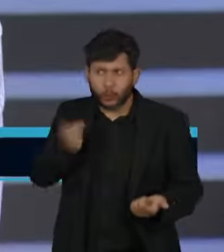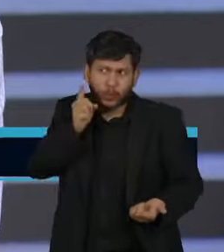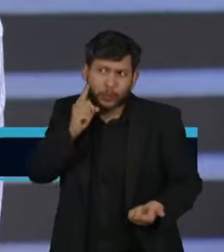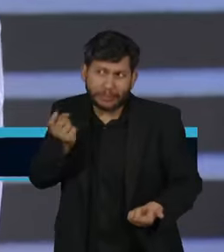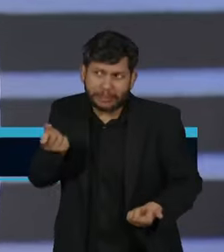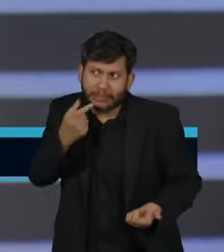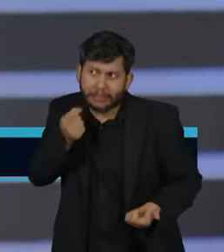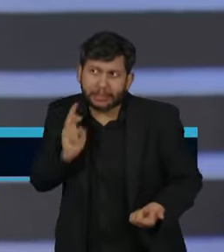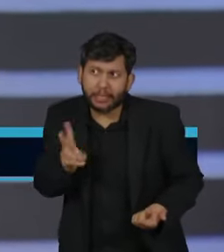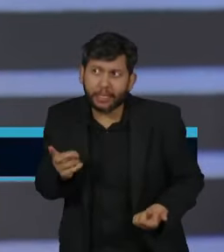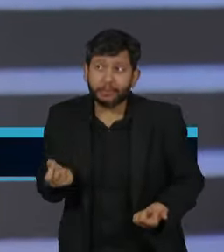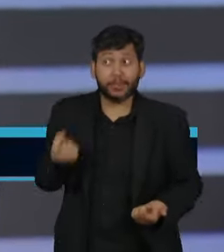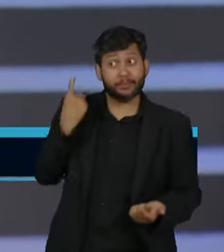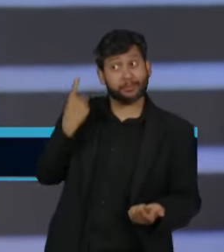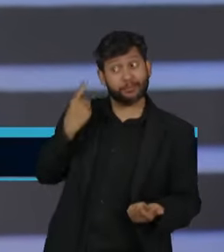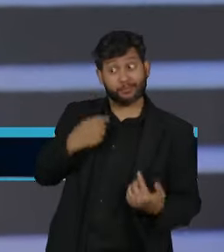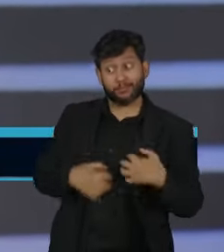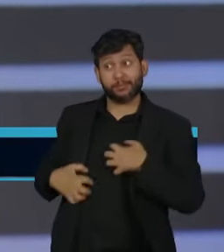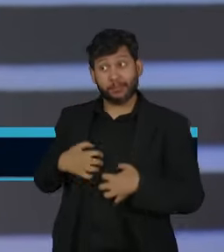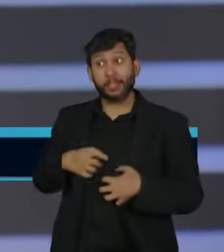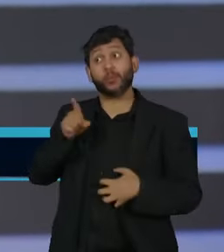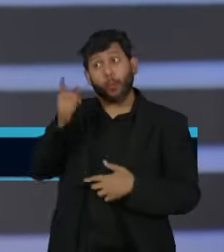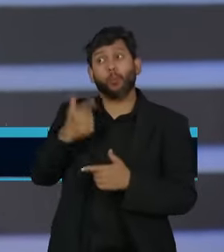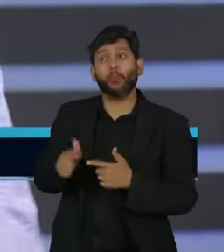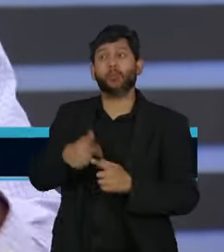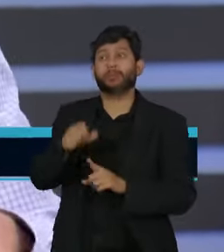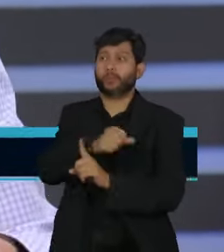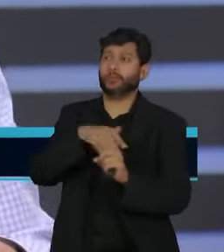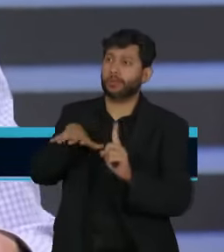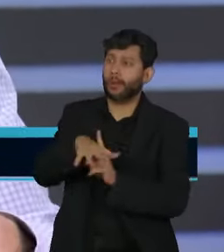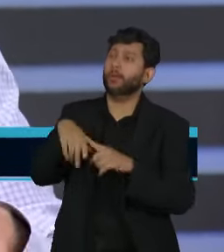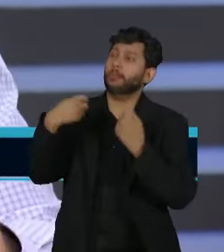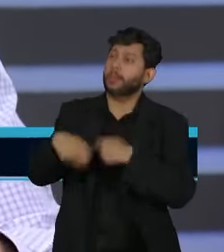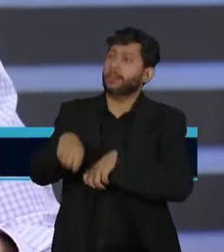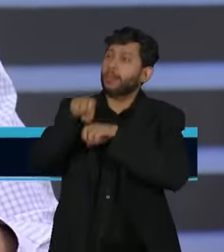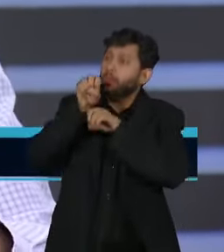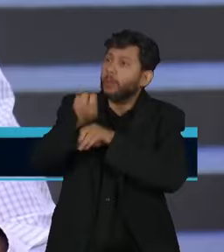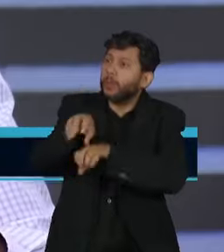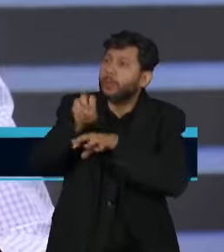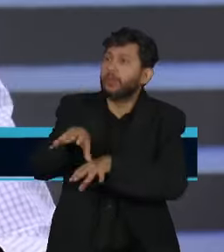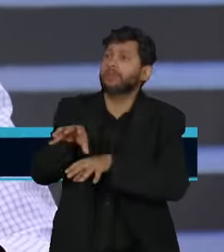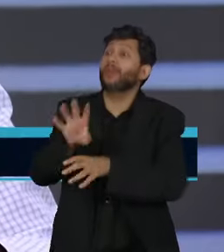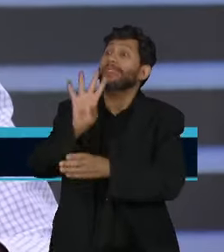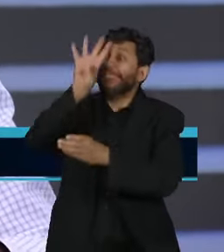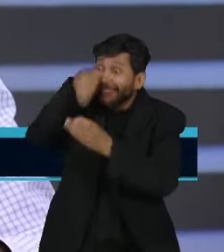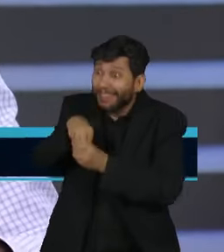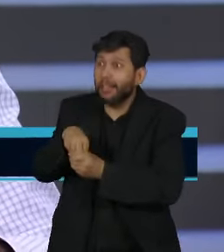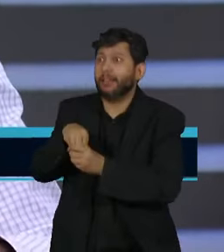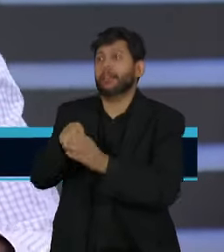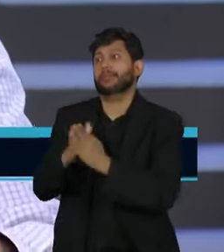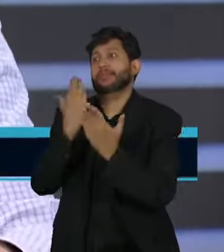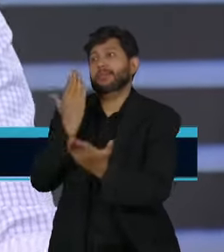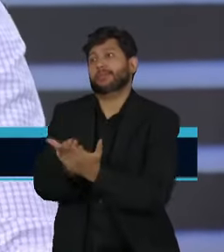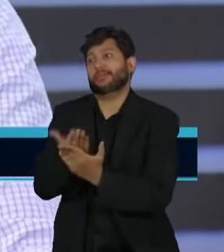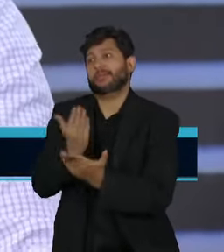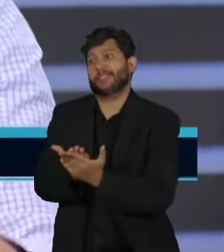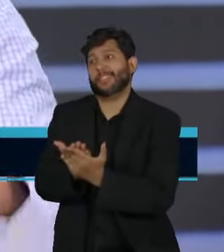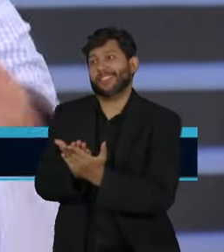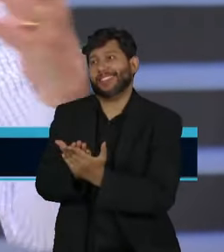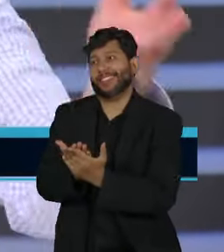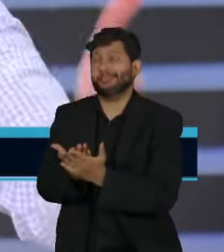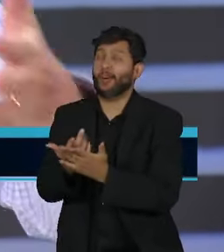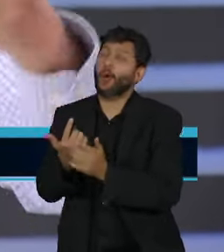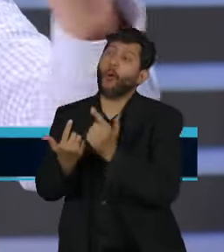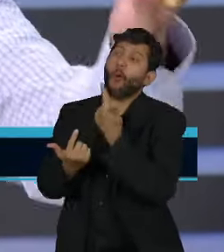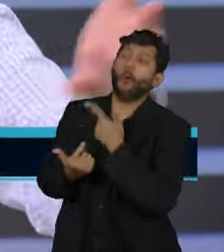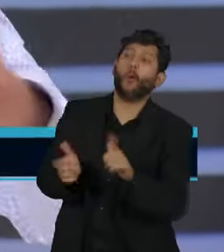problema social que precisa educação e nas escolas, ao contrário do